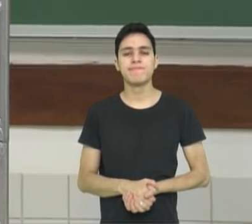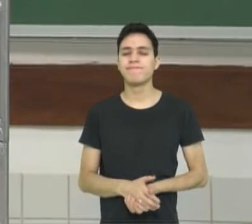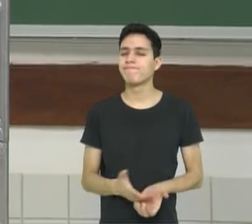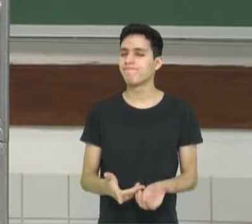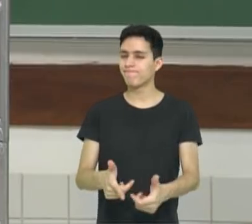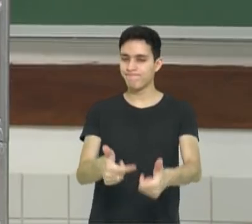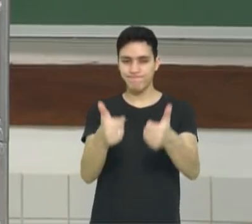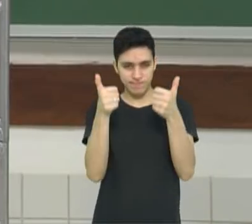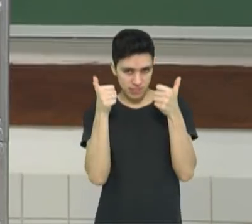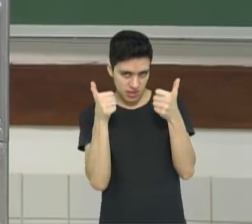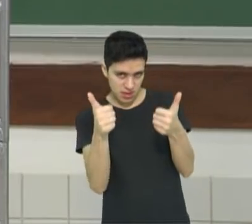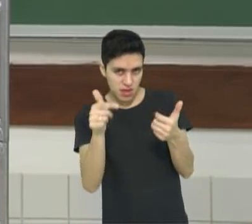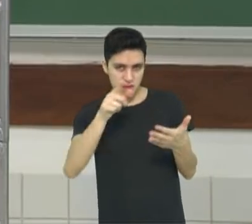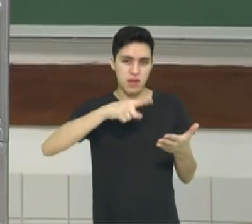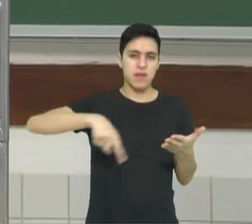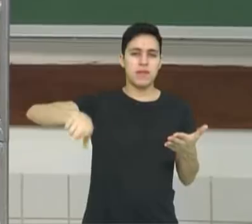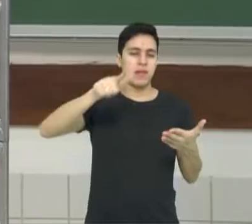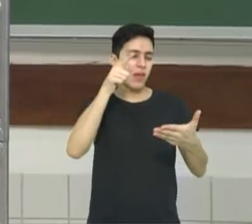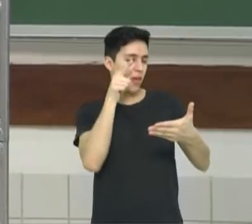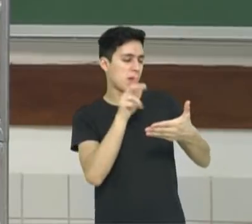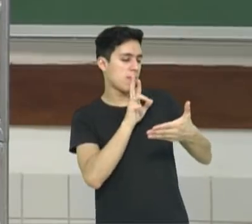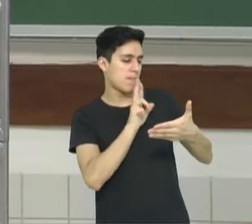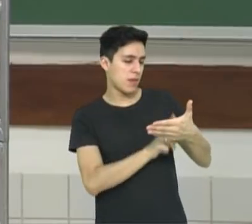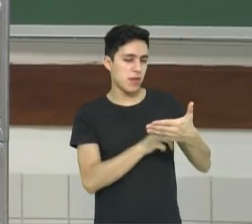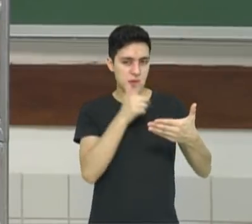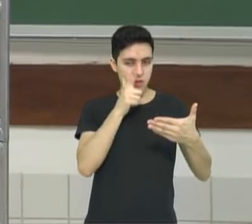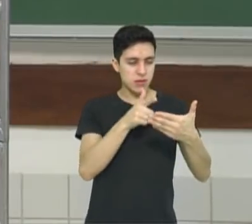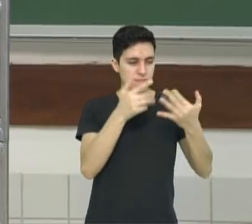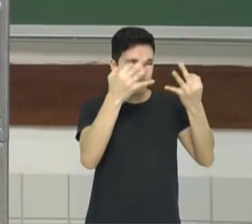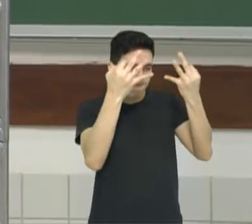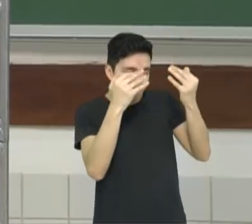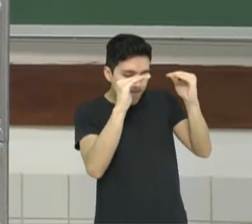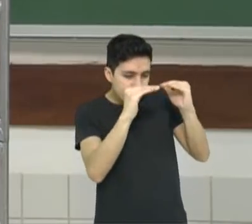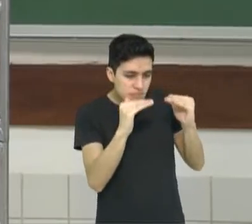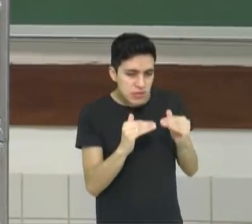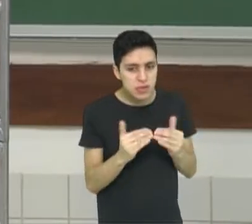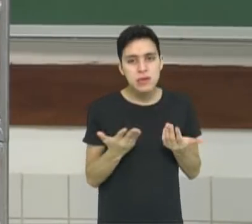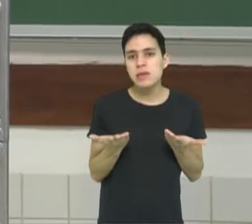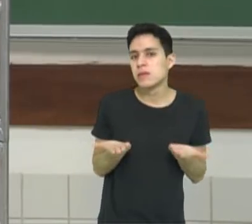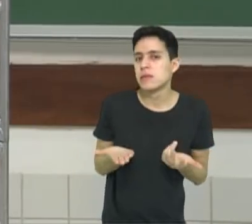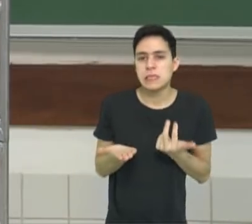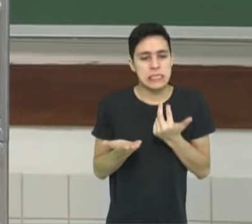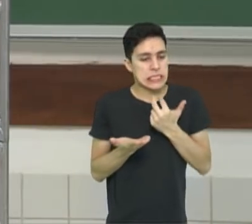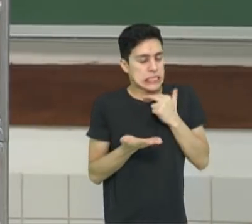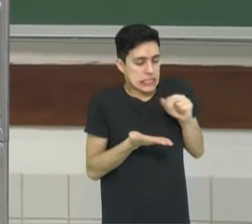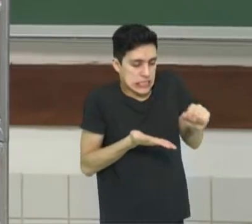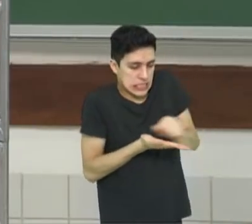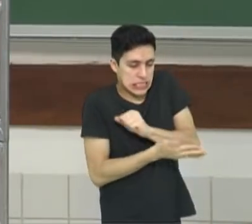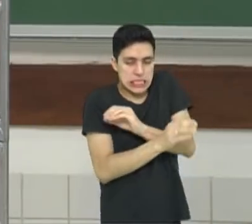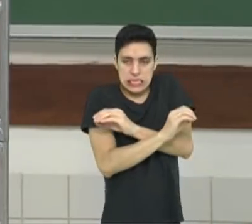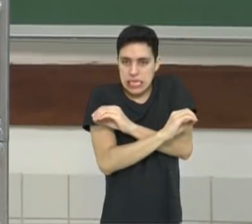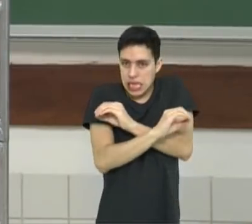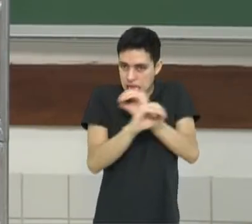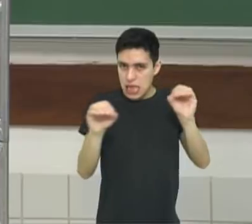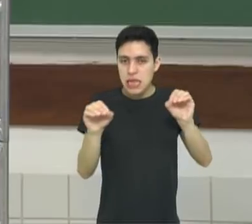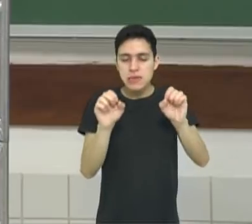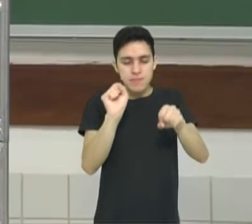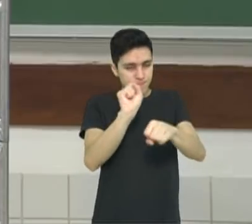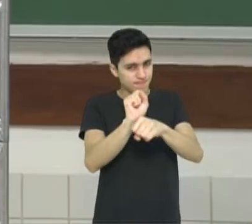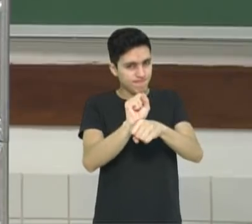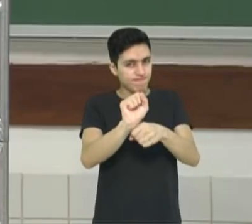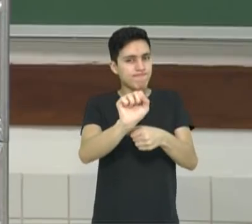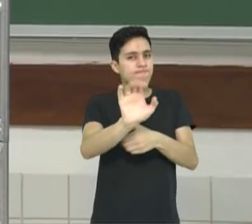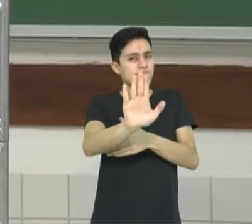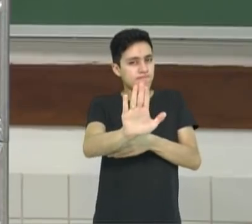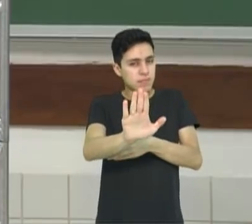Muito bem. Conseguiu fazer? Conseguiu determinar? Então, não apaga nada, espera